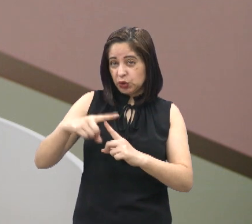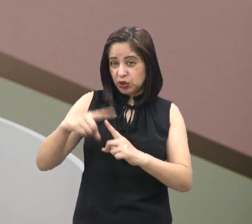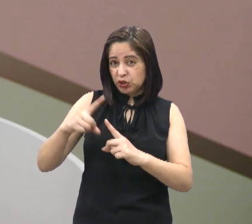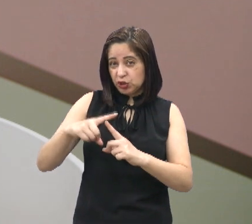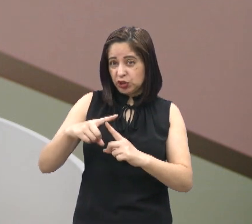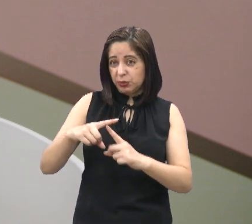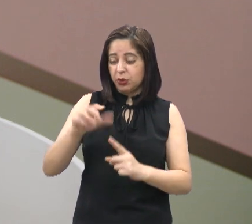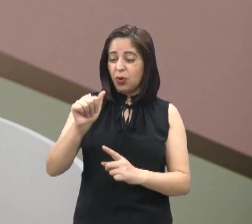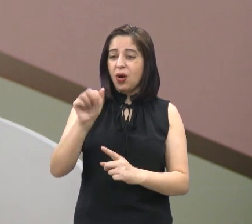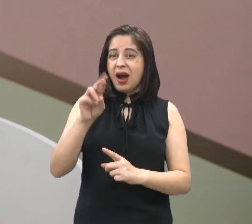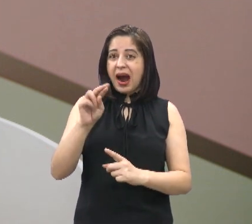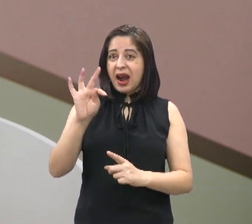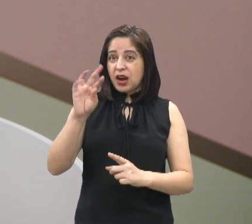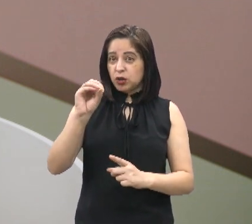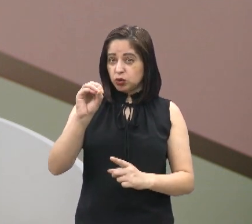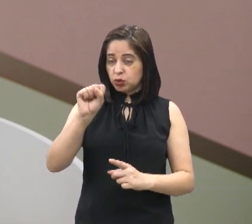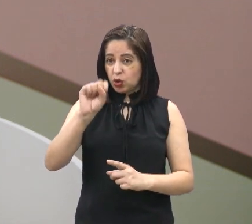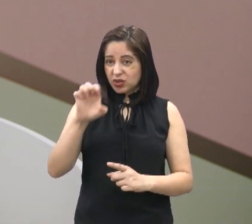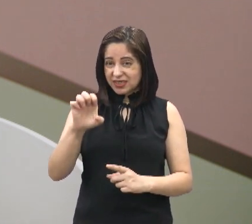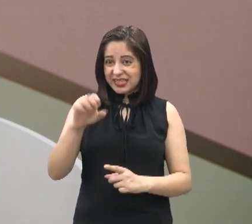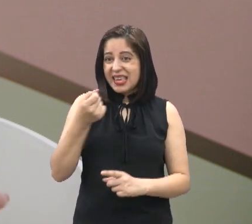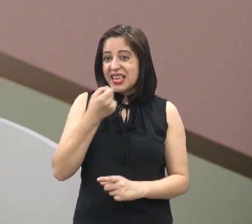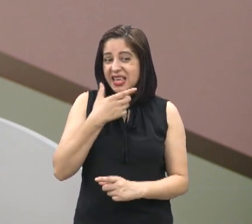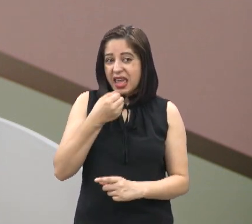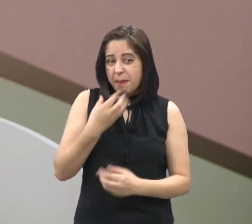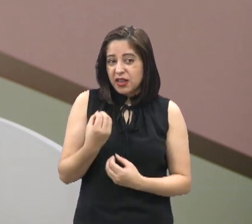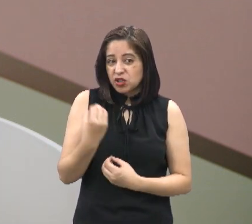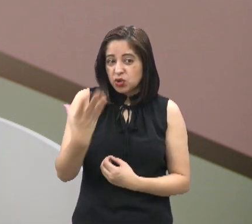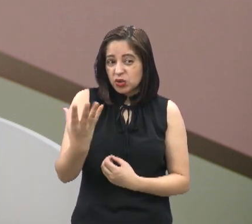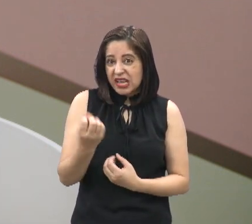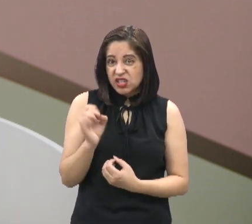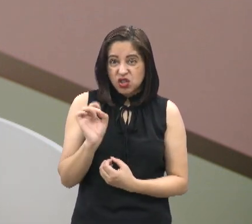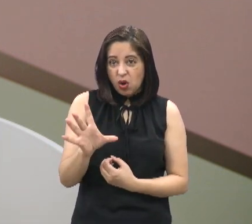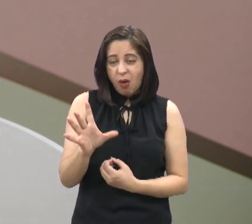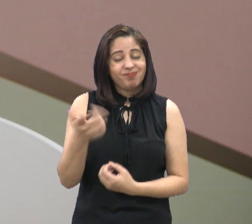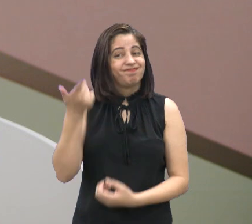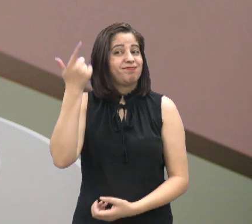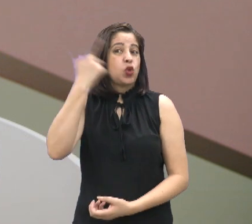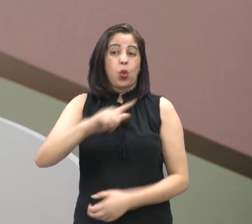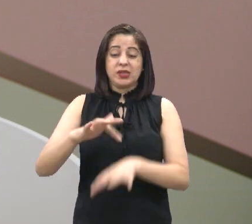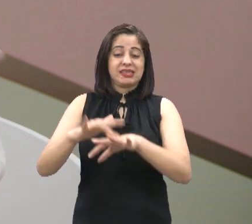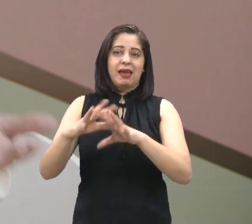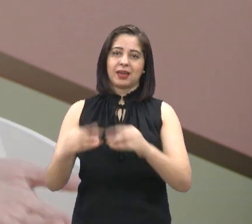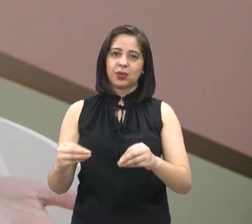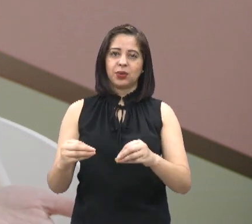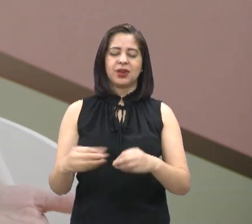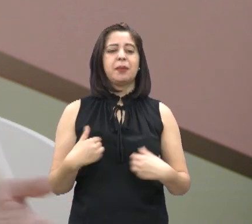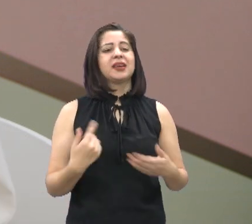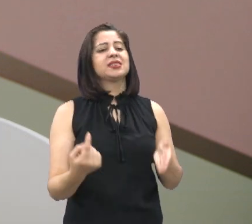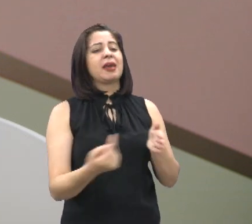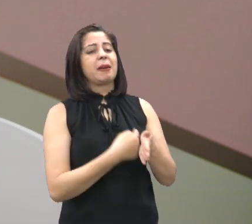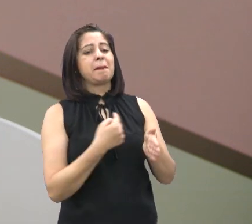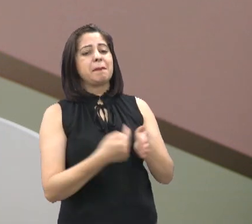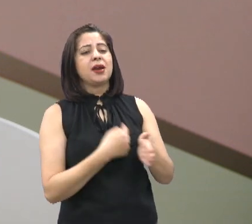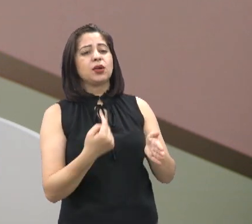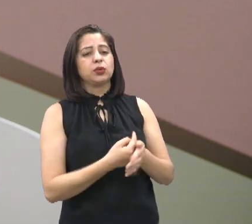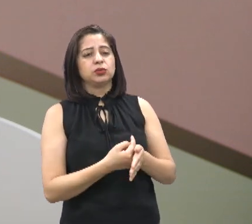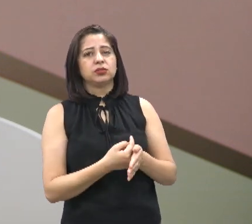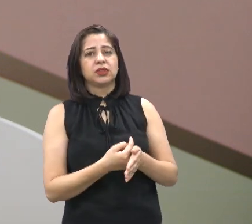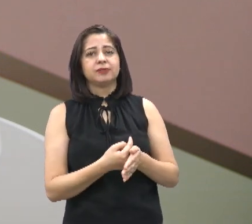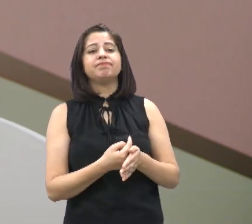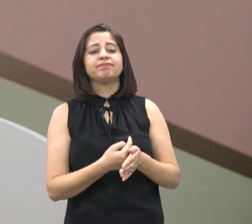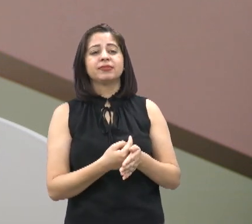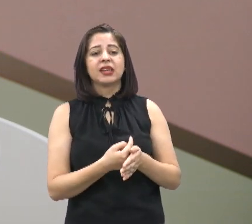paciente, às vezes só com medicação nós não conseguimos. Aí alguém vai perguntar, doutora, infiltração, né?